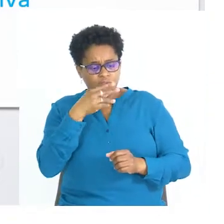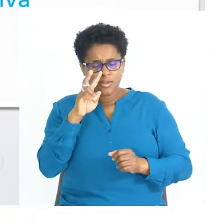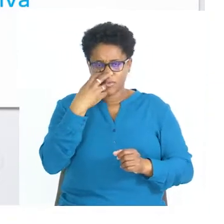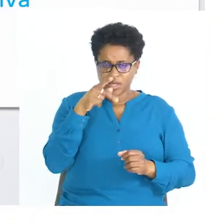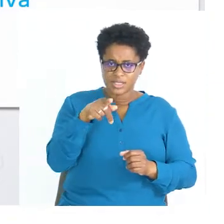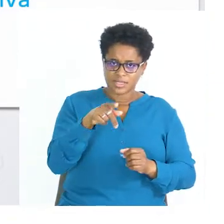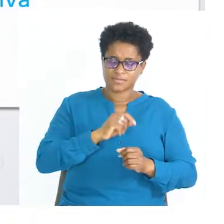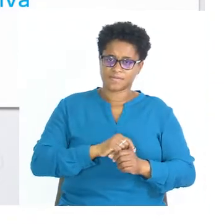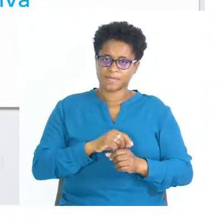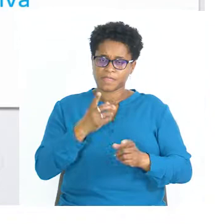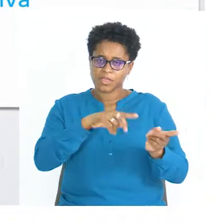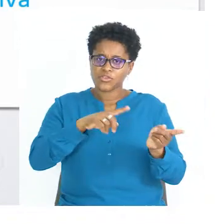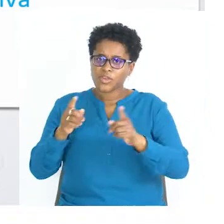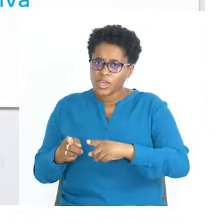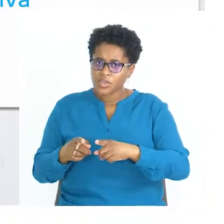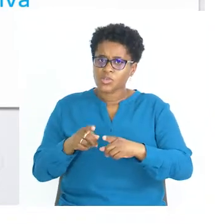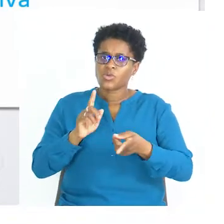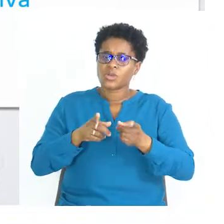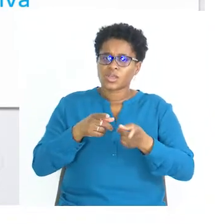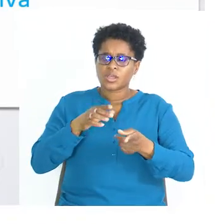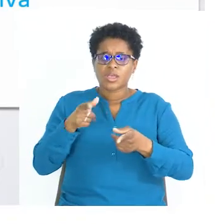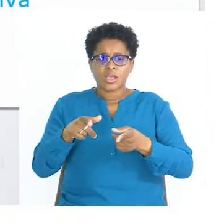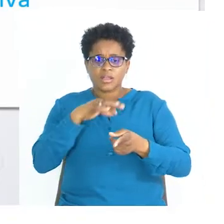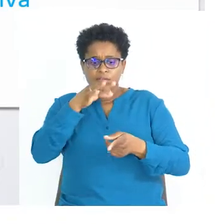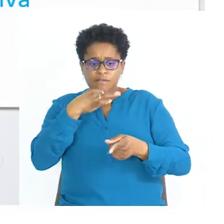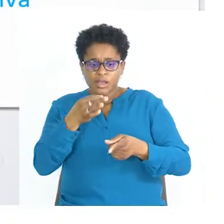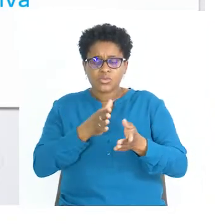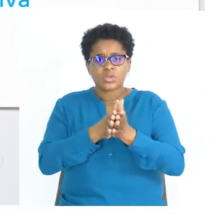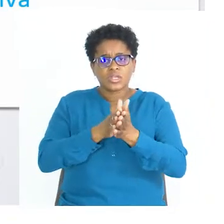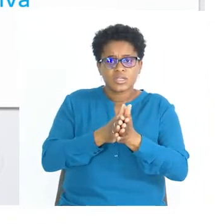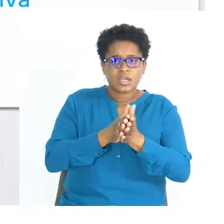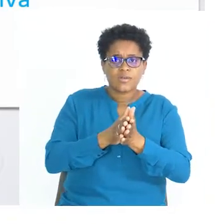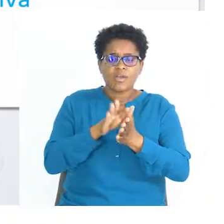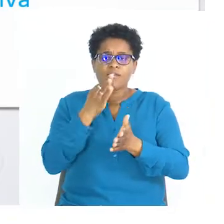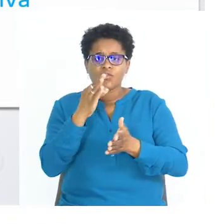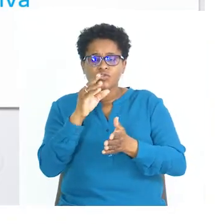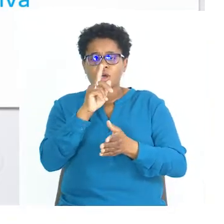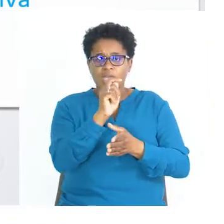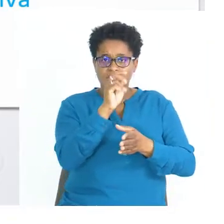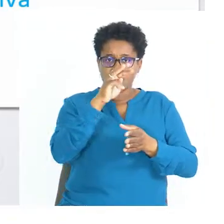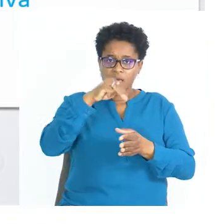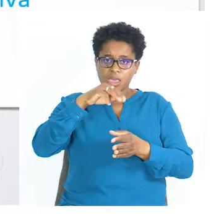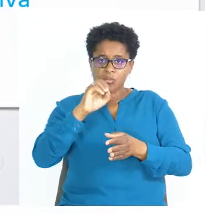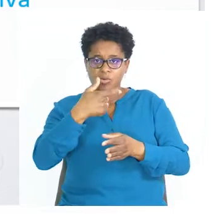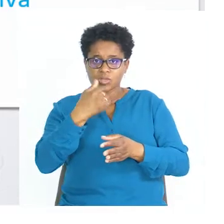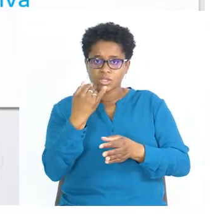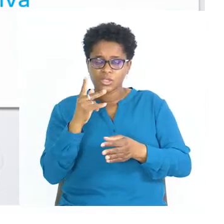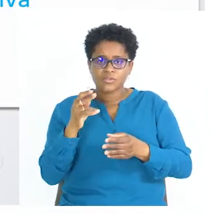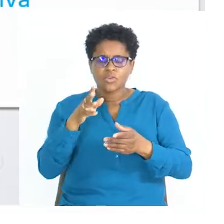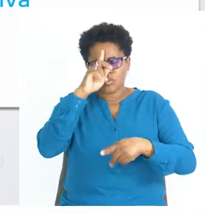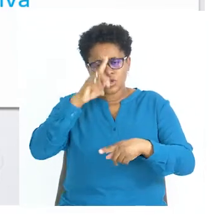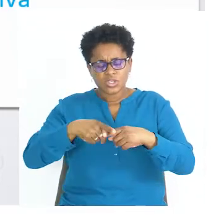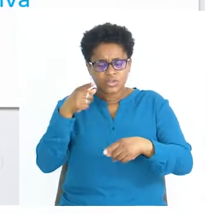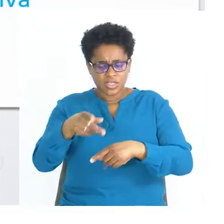lhe vai na alma, então ele utiliza aquilo que nós chamamos de função emotiva, emoções. O objetivo dessa pessoa